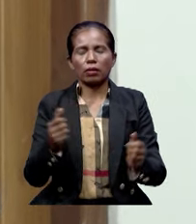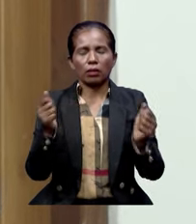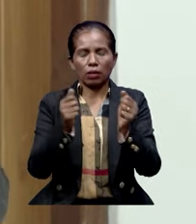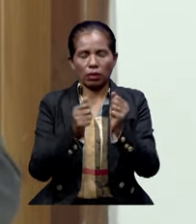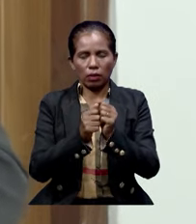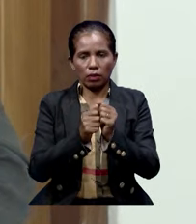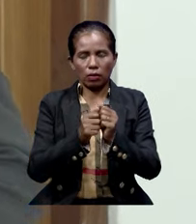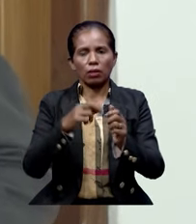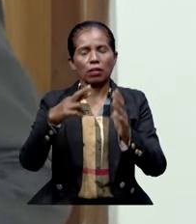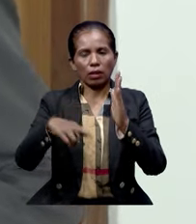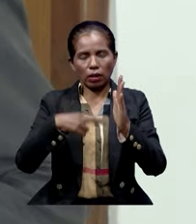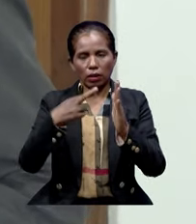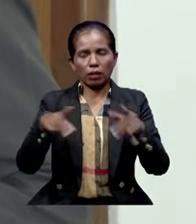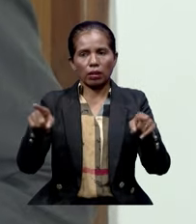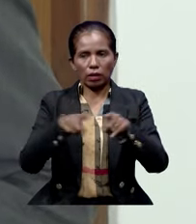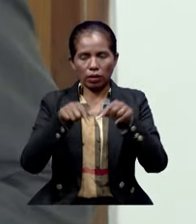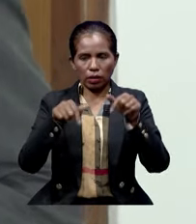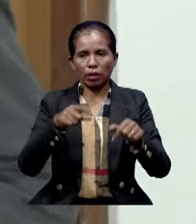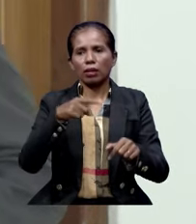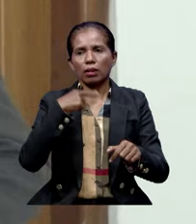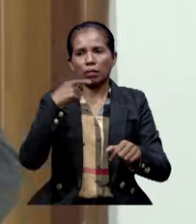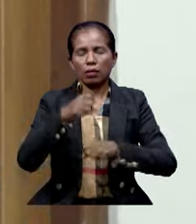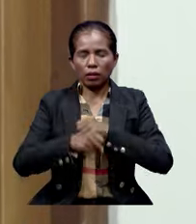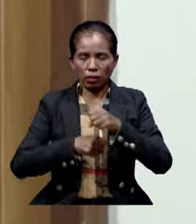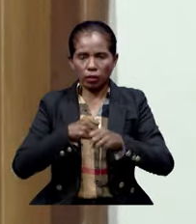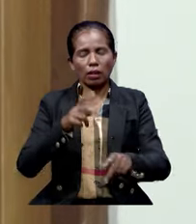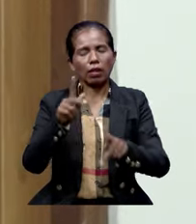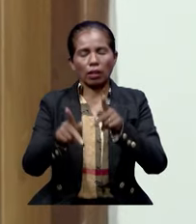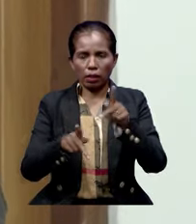homodo idhane sané, se makadeiros ne povo.